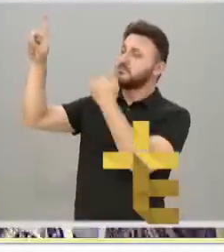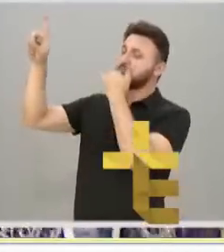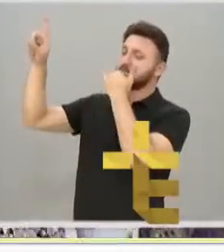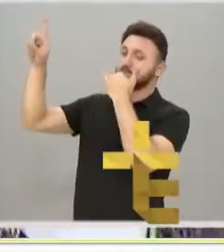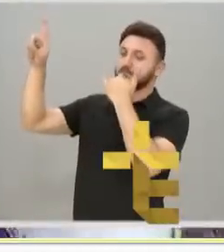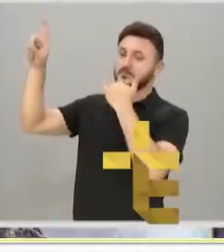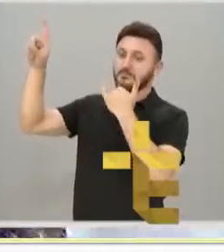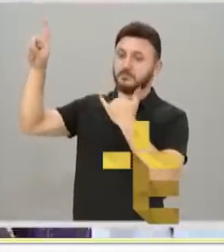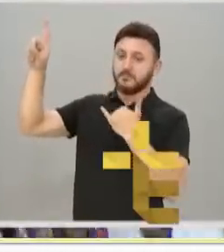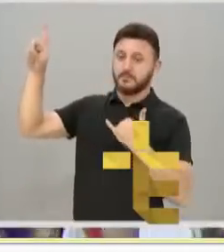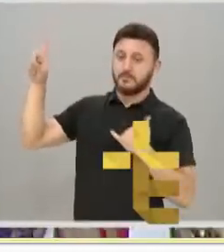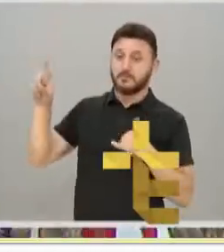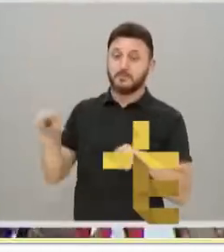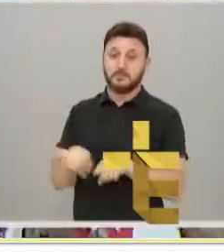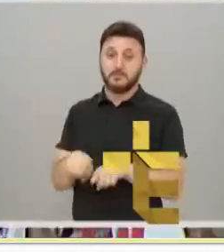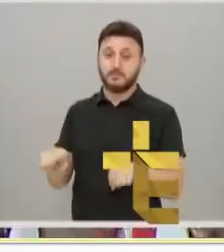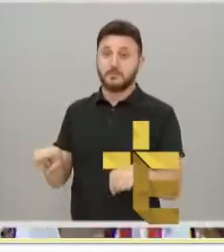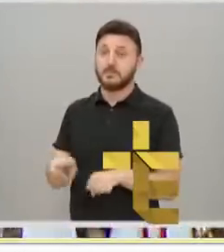perdoa,